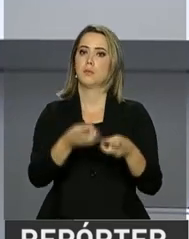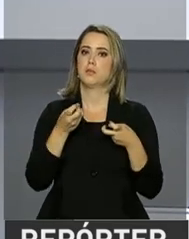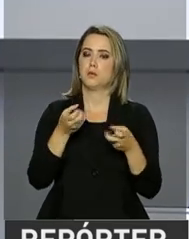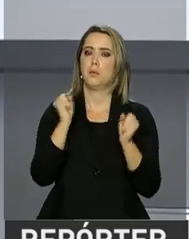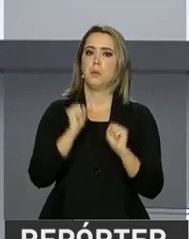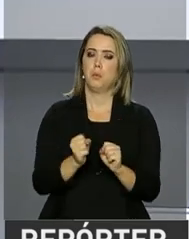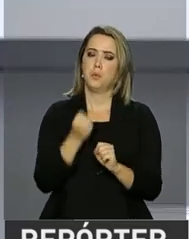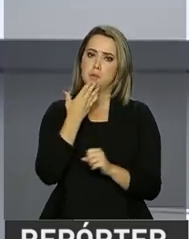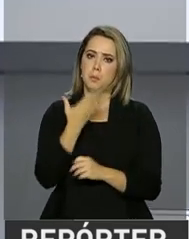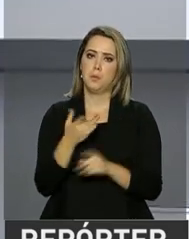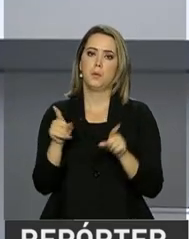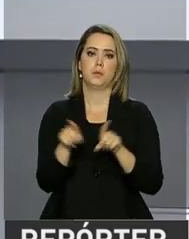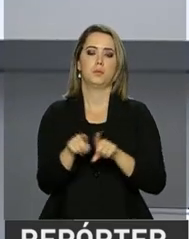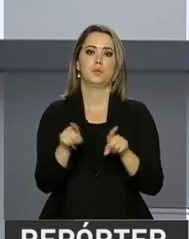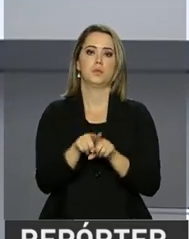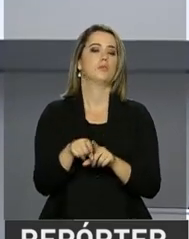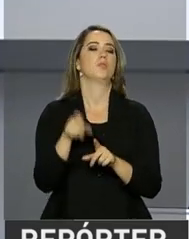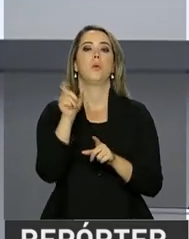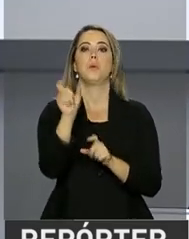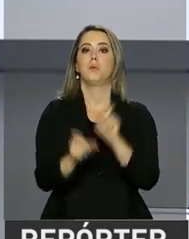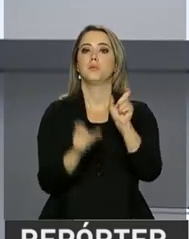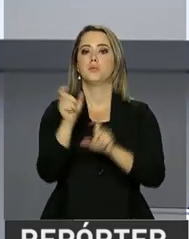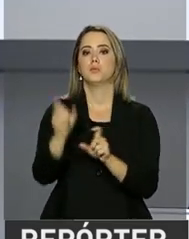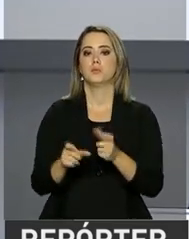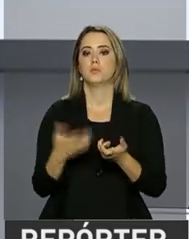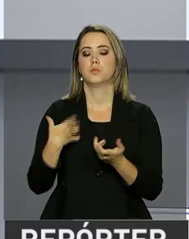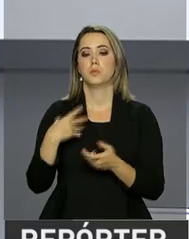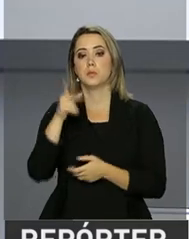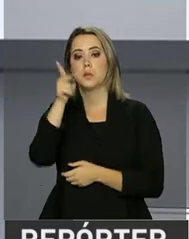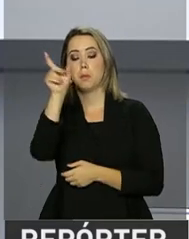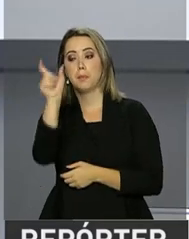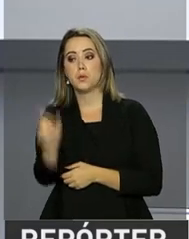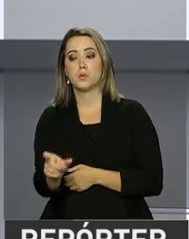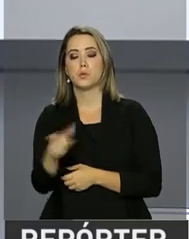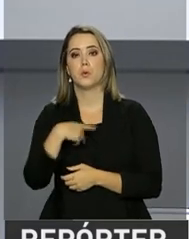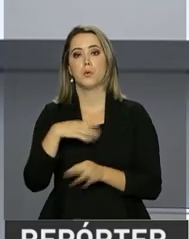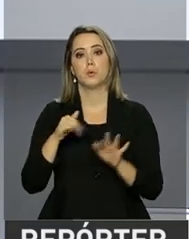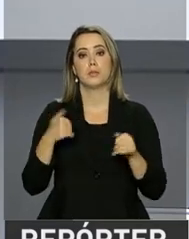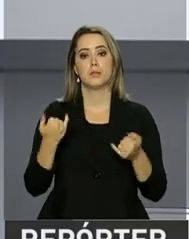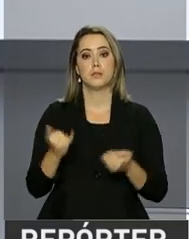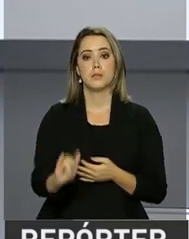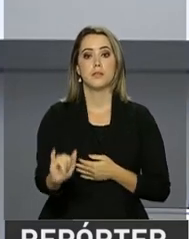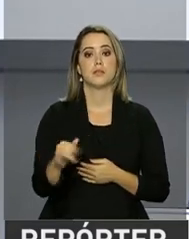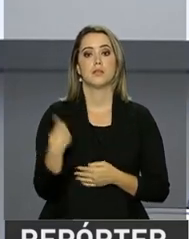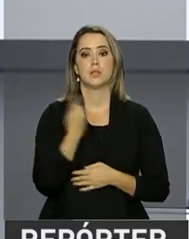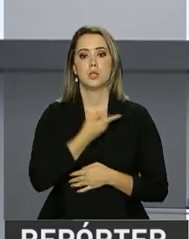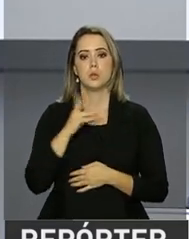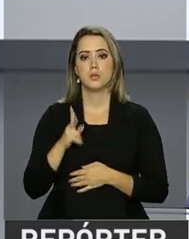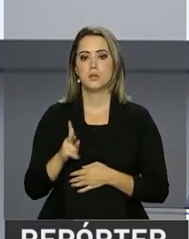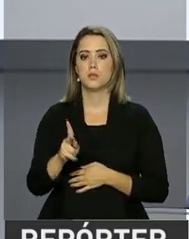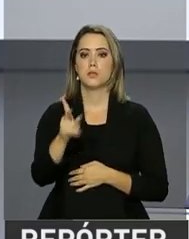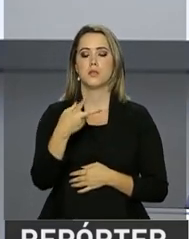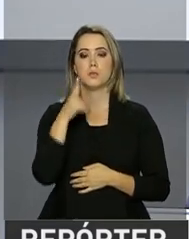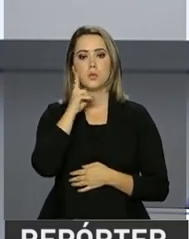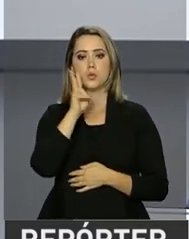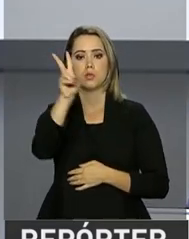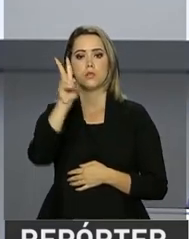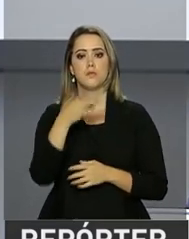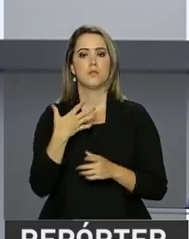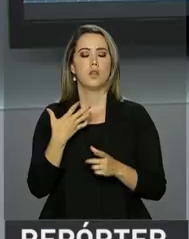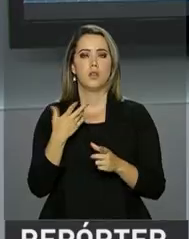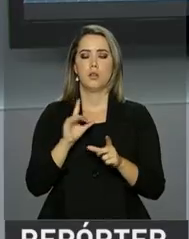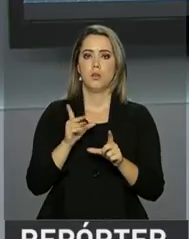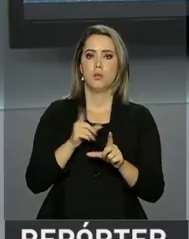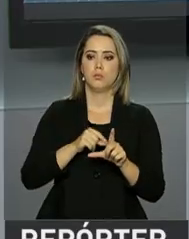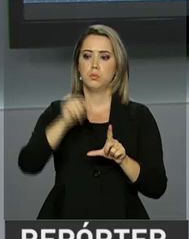ser vantajoso para a consumidora, dado que nós vamos seguir uma referência que sobe e que